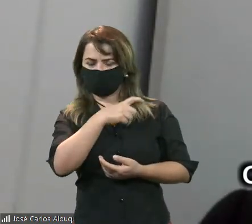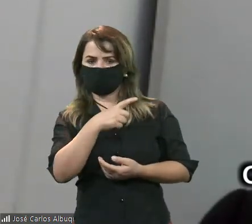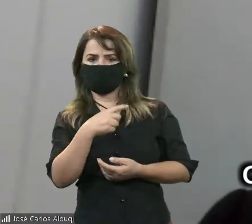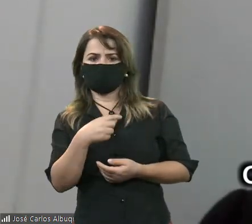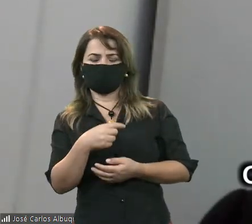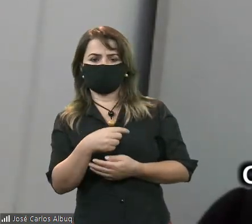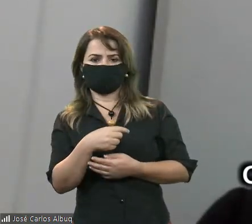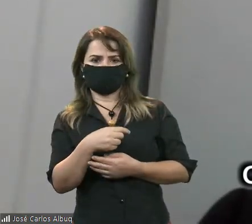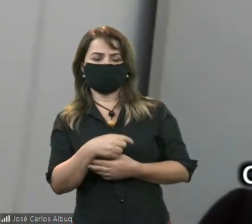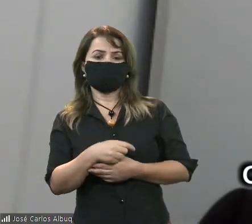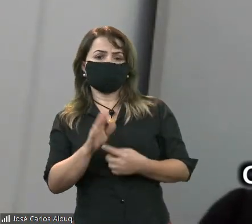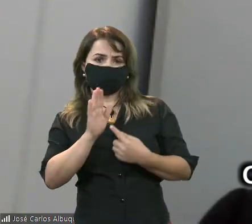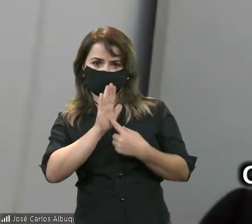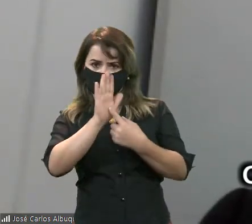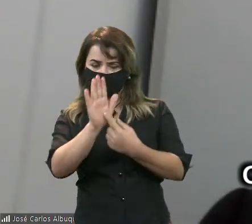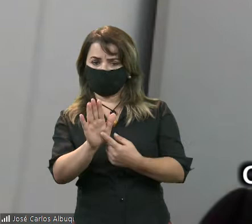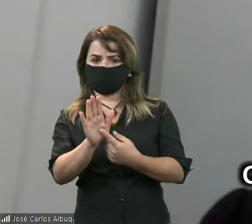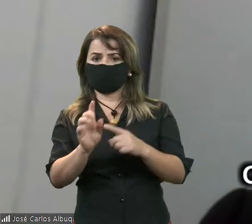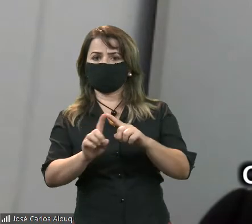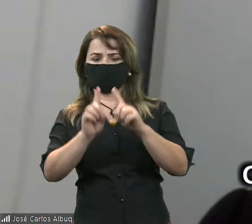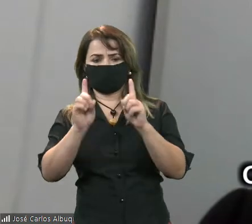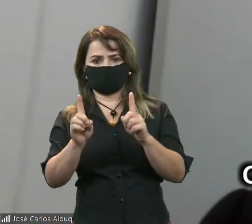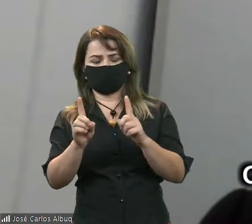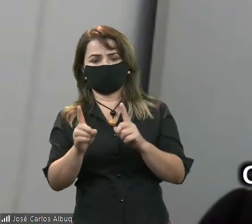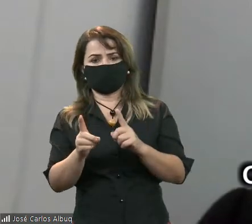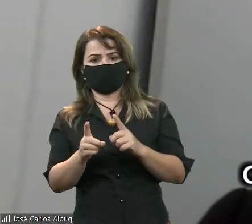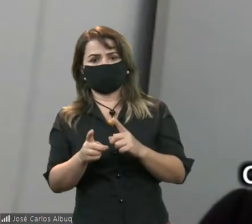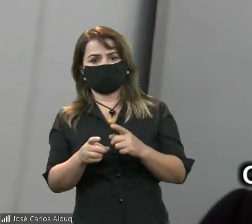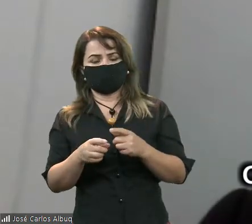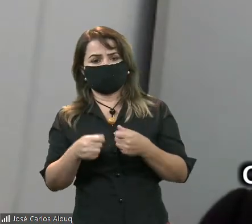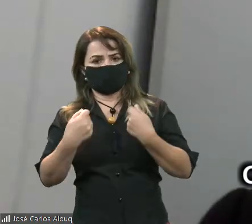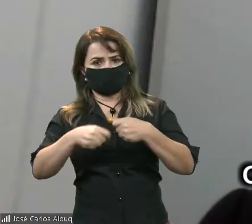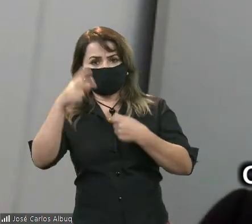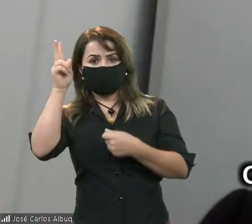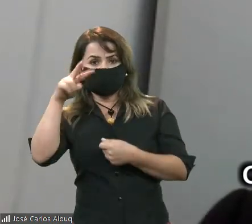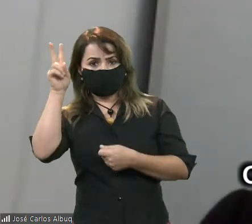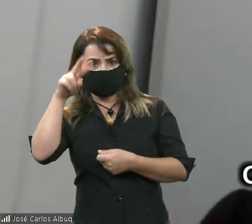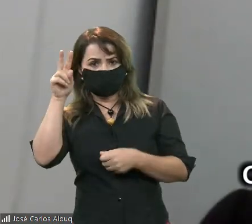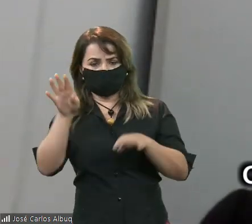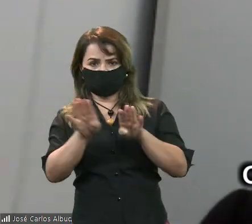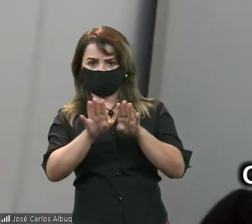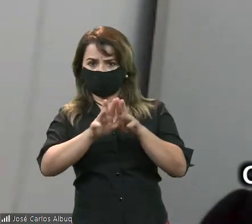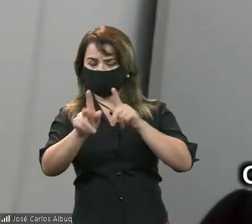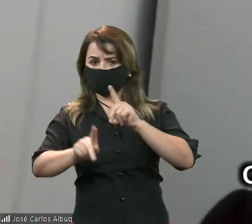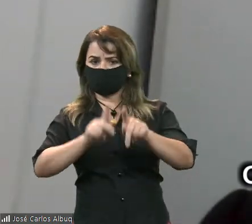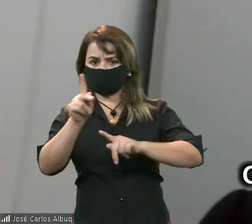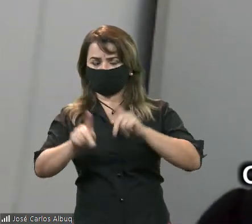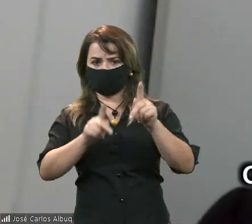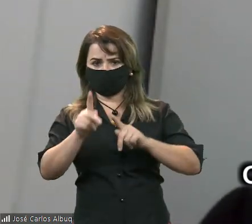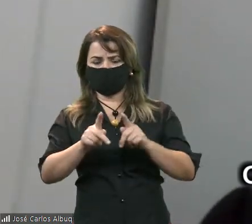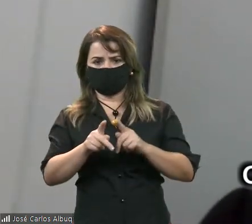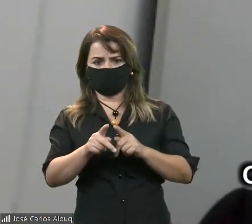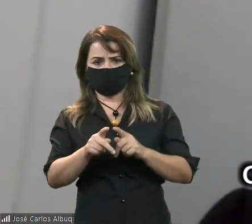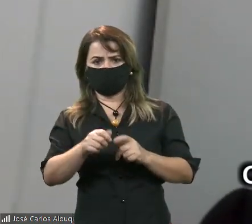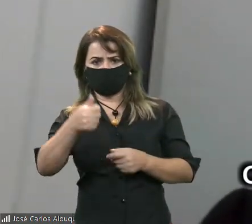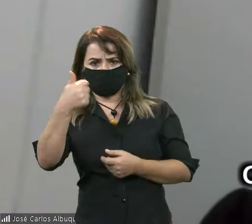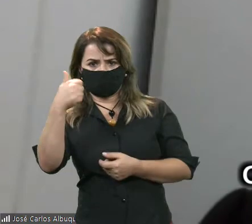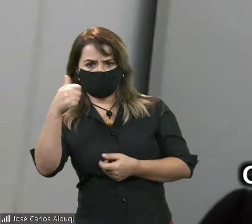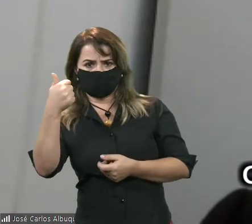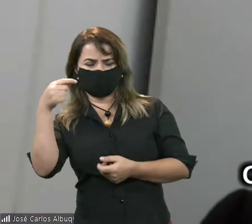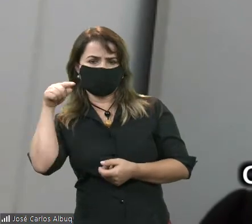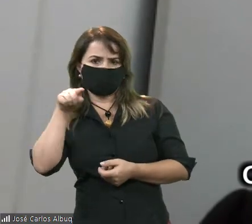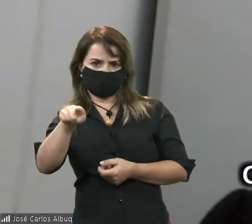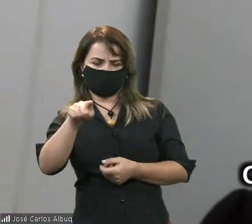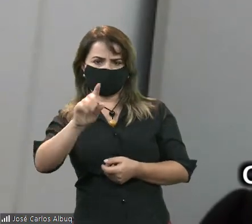essa bandeira, mas também nós não podemos esquecer dessas vítimas, né, que passa de 11 mil, e eu gostaria de